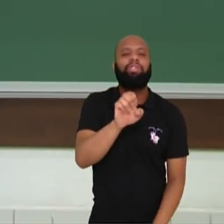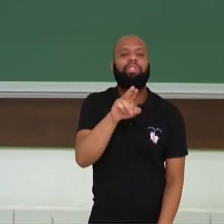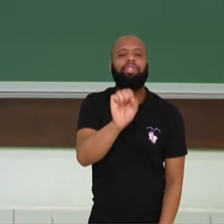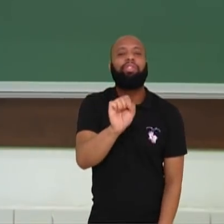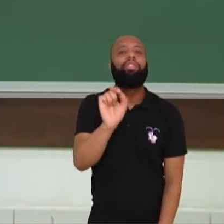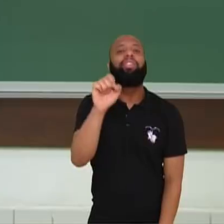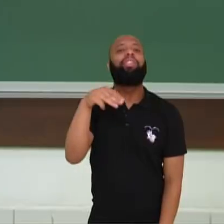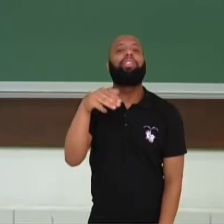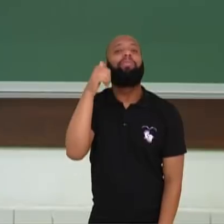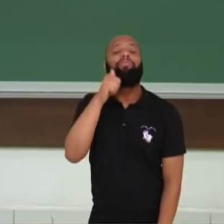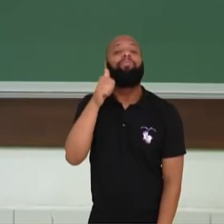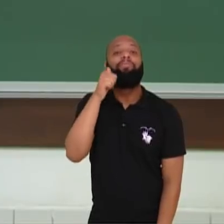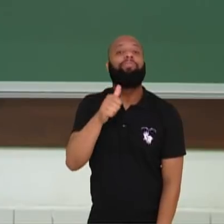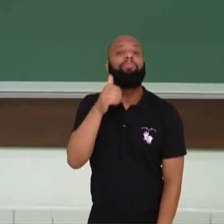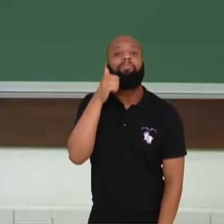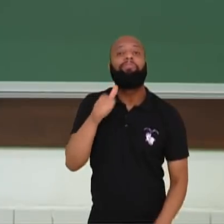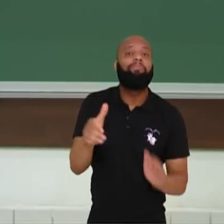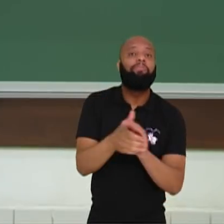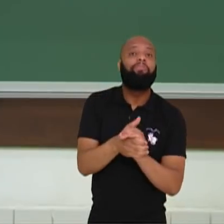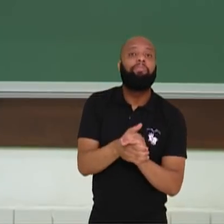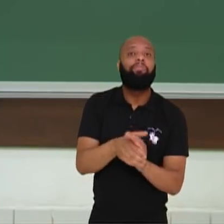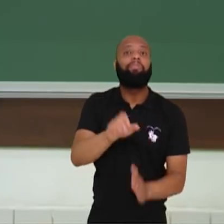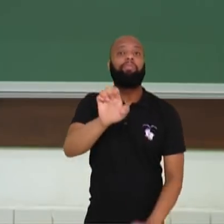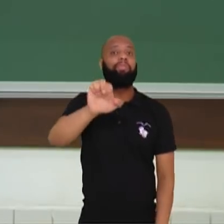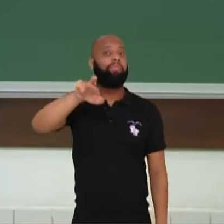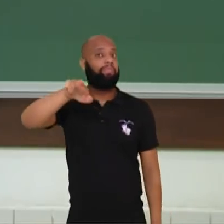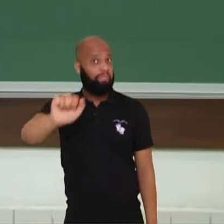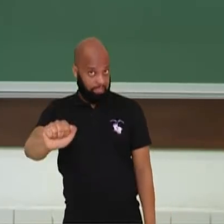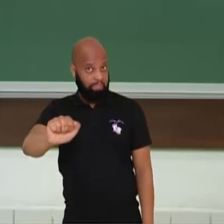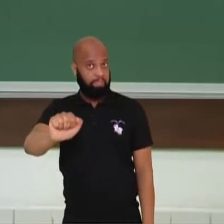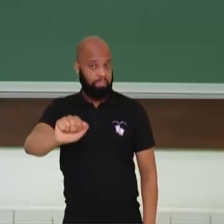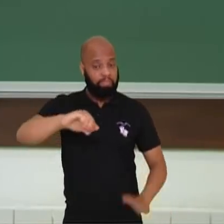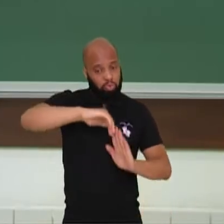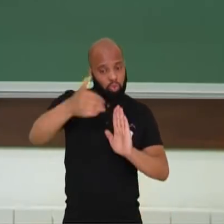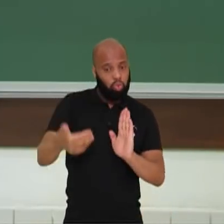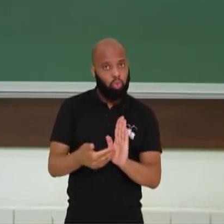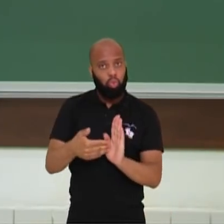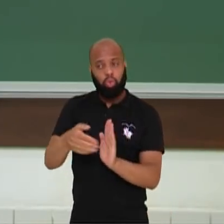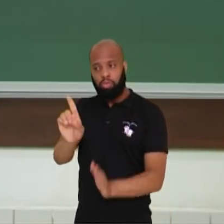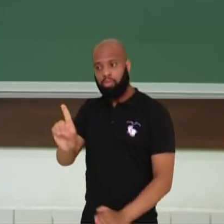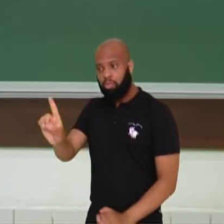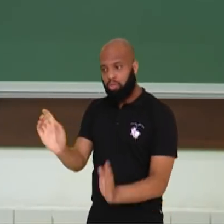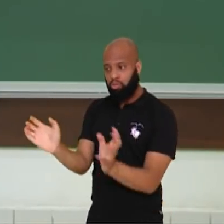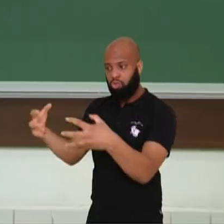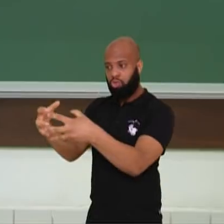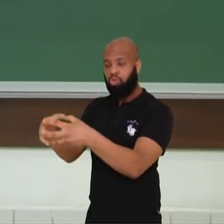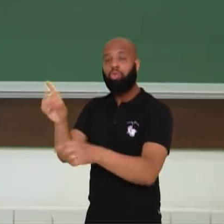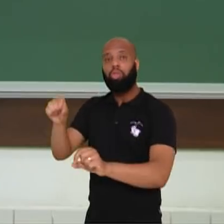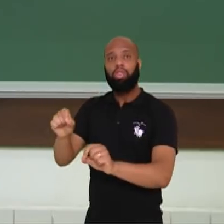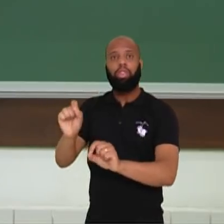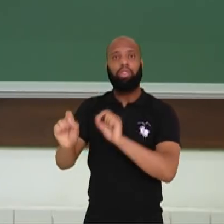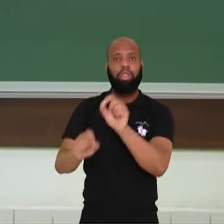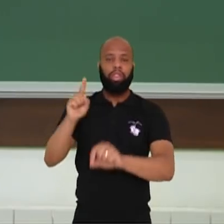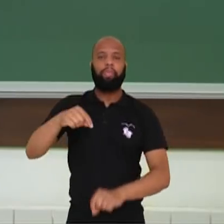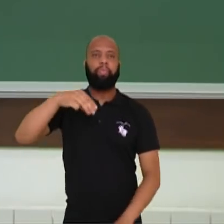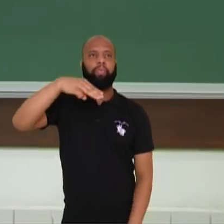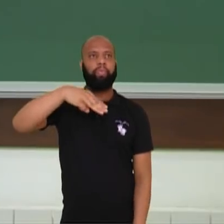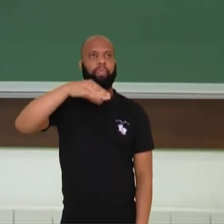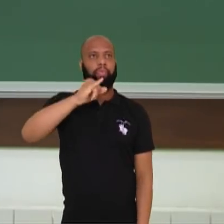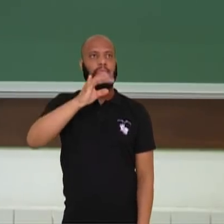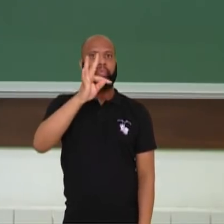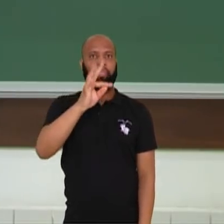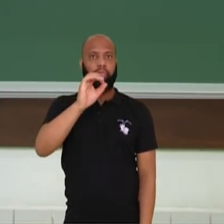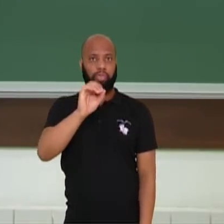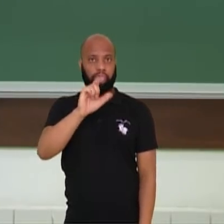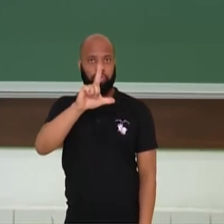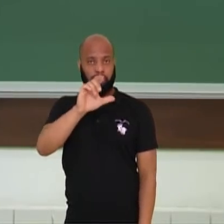característica própria das divindades gregas. Esses deuses todos formavam o que nós chamamos de mitologia. As histórias das lutas, das